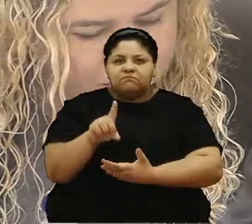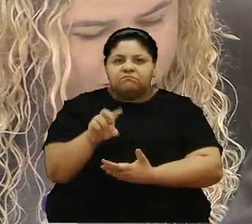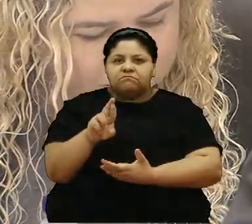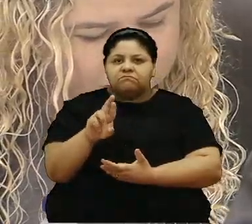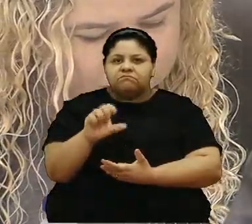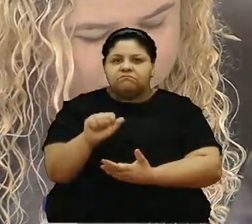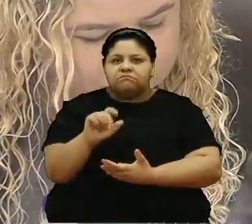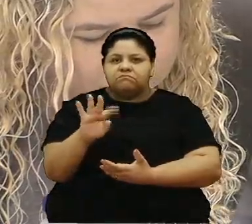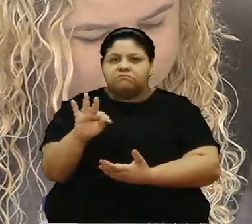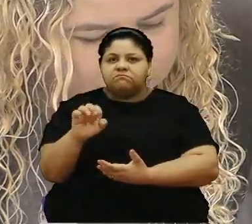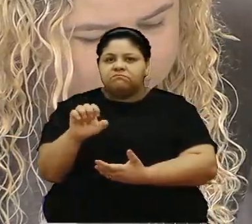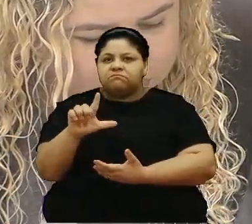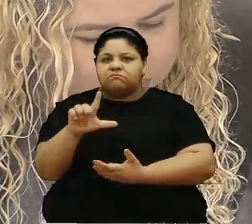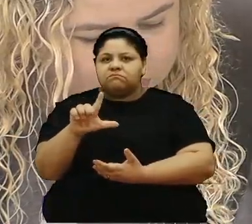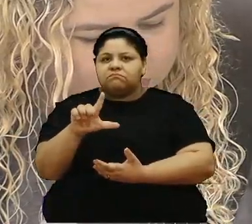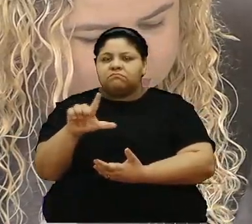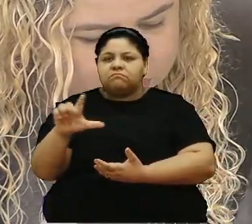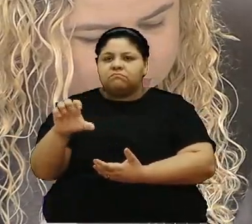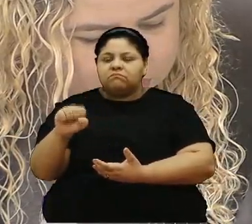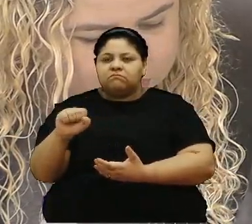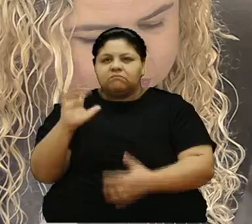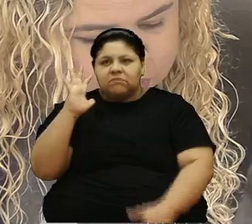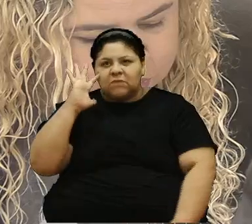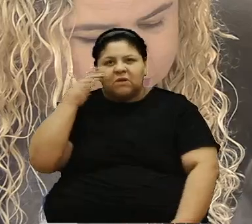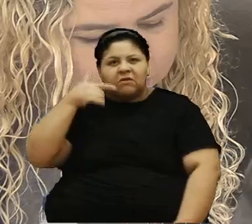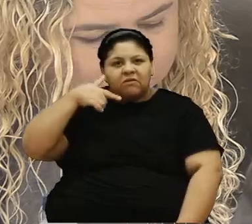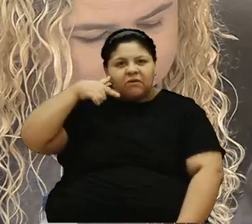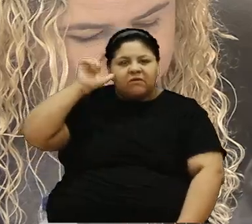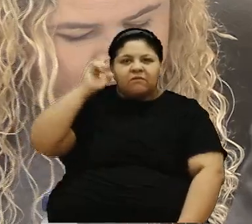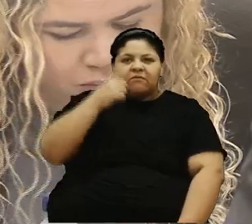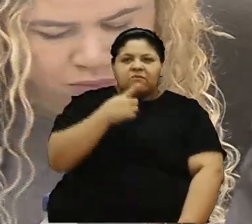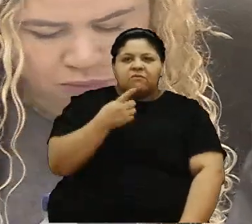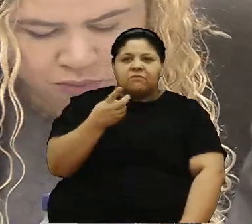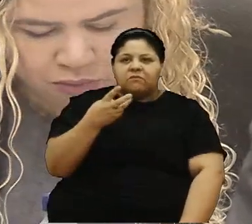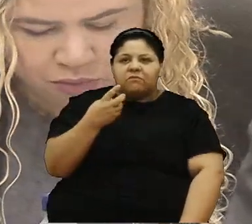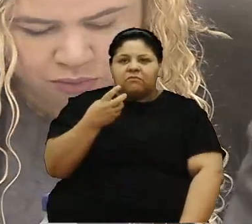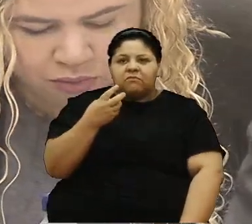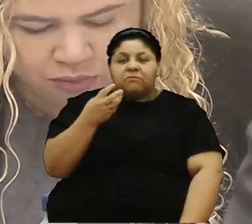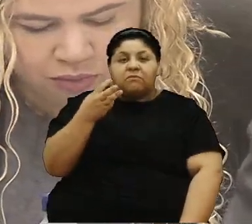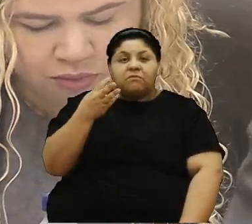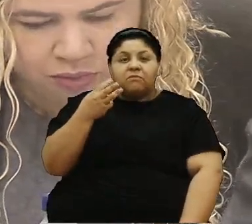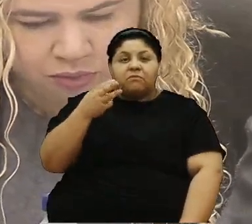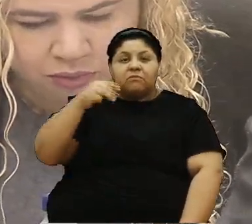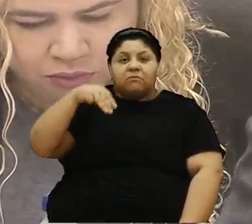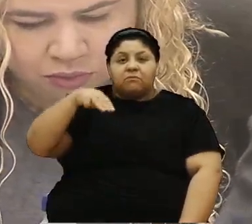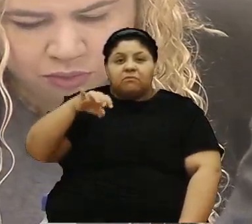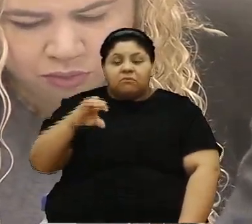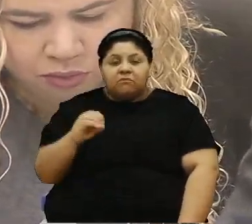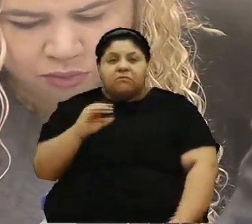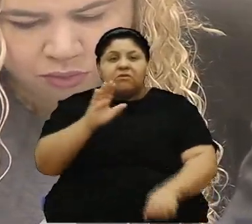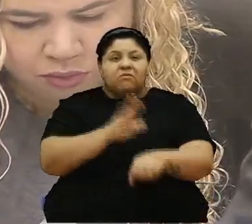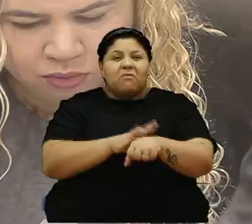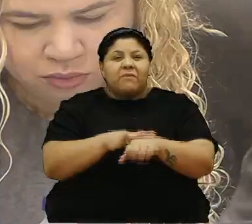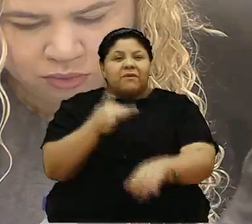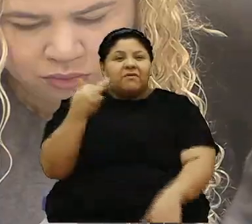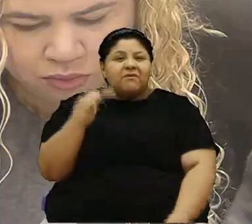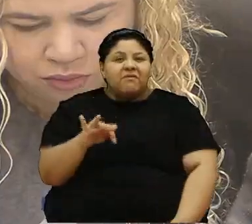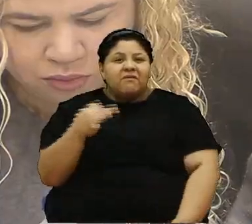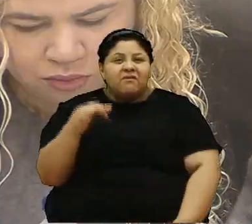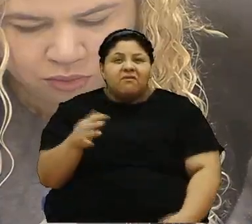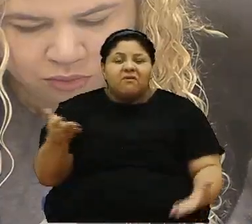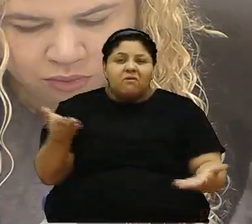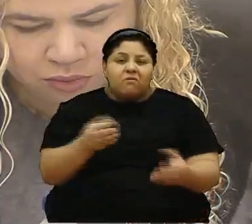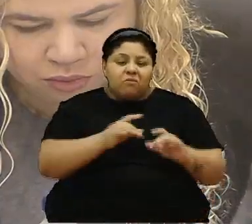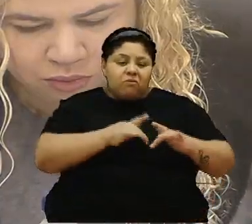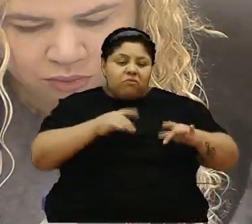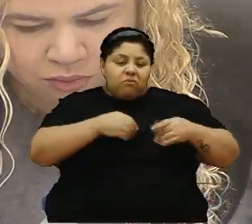Jacinto Teles, ocorrido no dia de ontem, 14 de maio. Neste momento de dor, presto minha